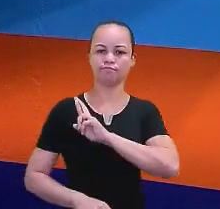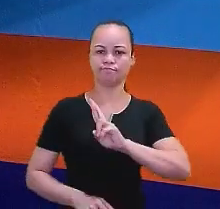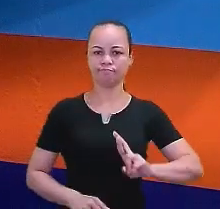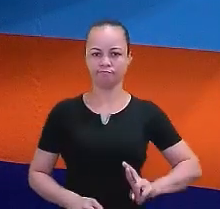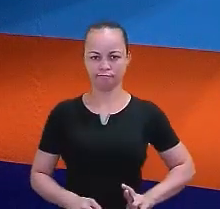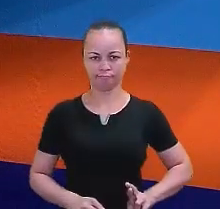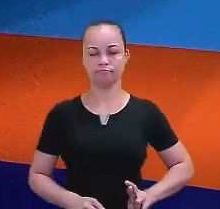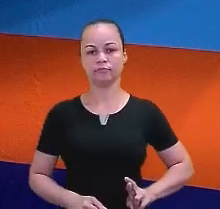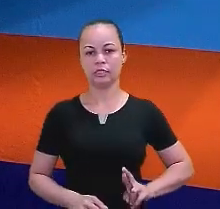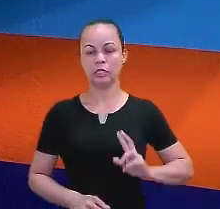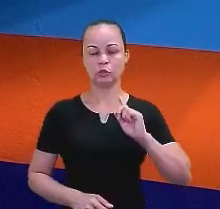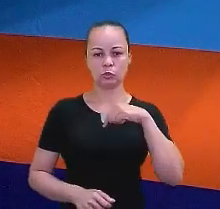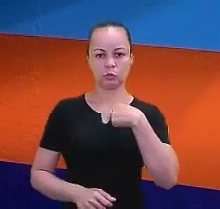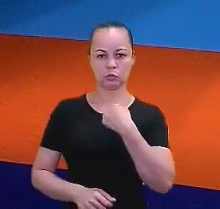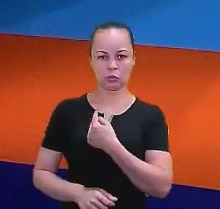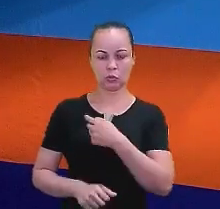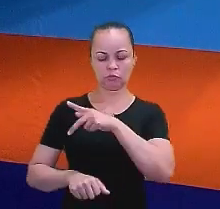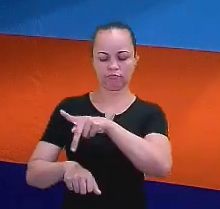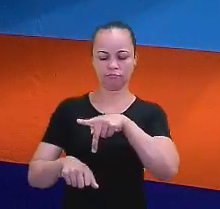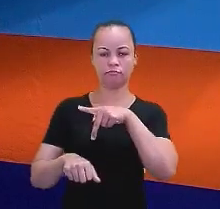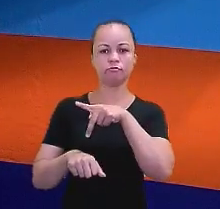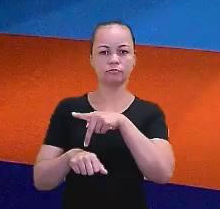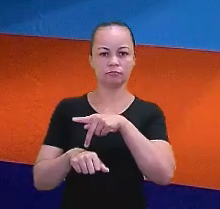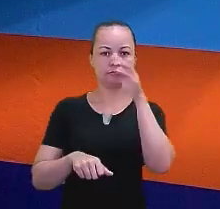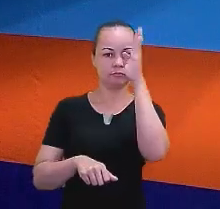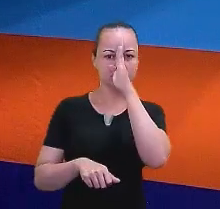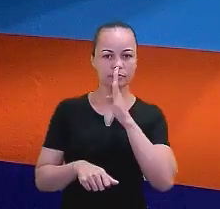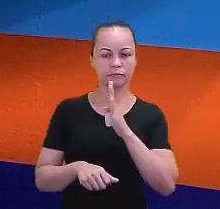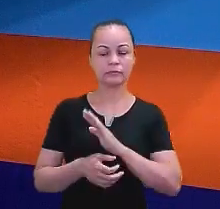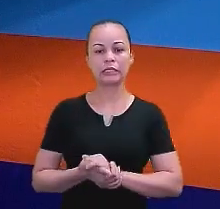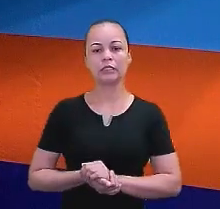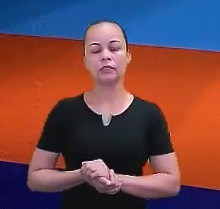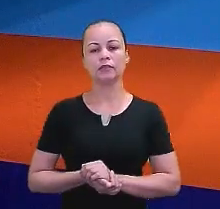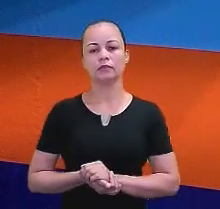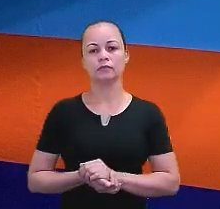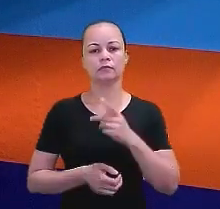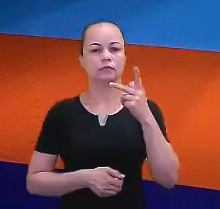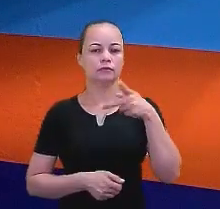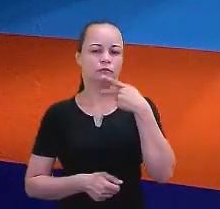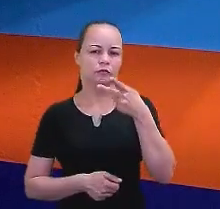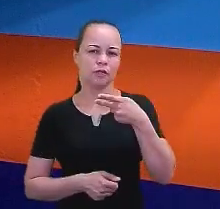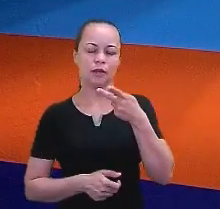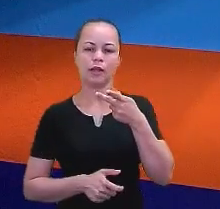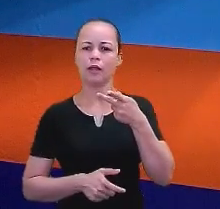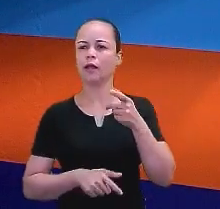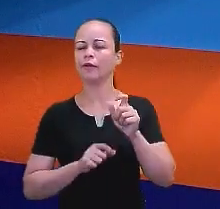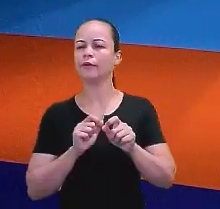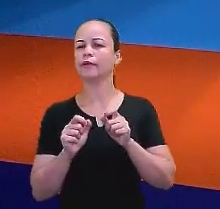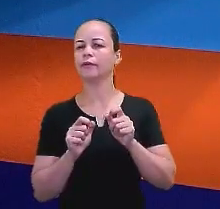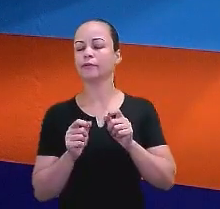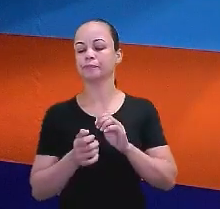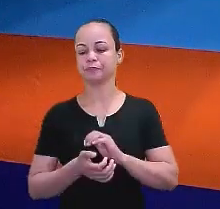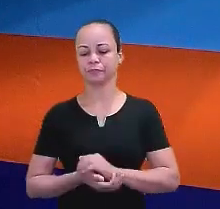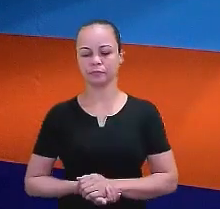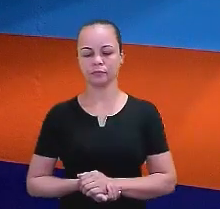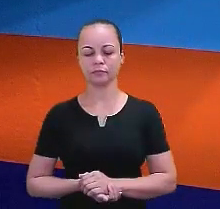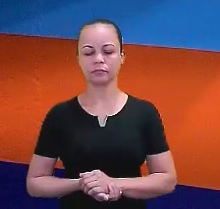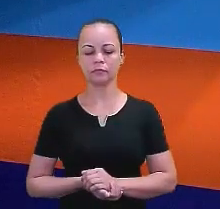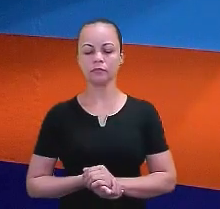República no nosso país, a gente vai falar de um